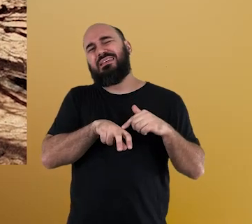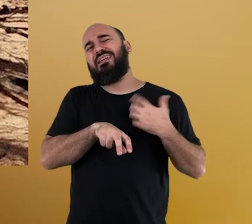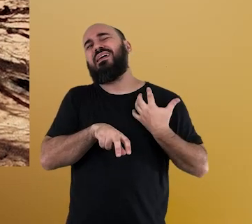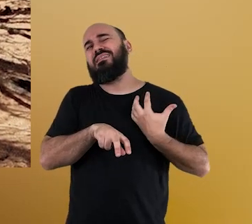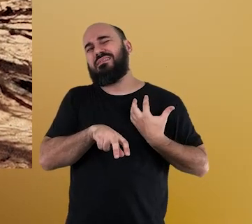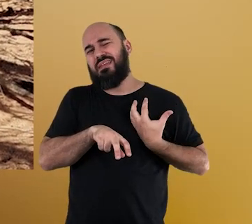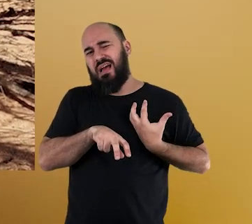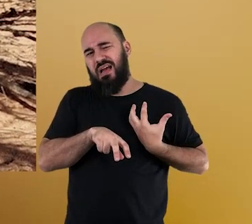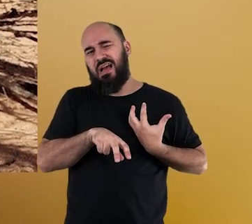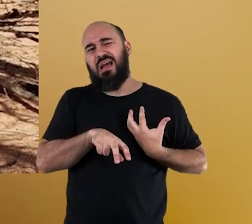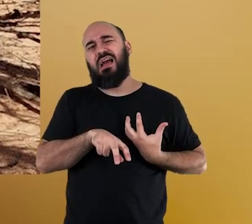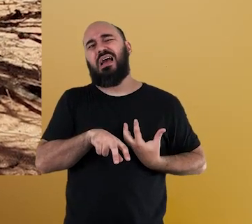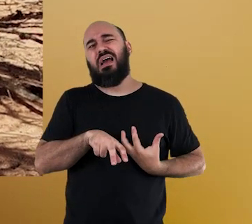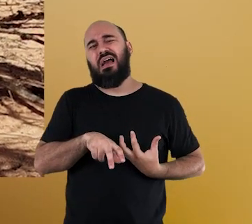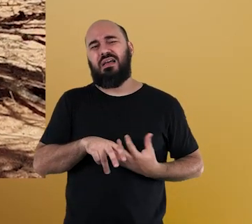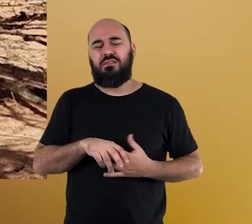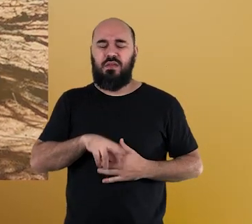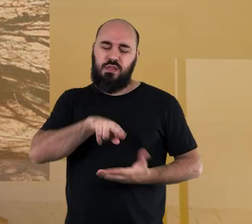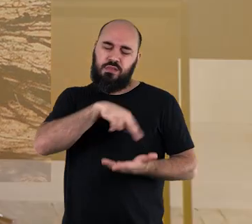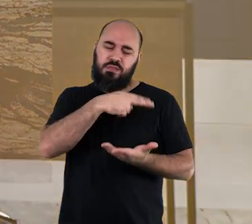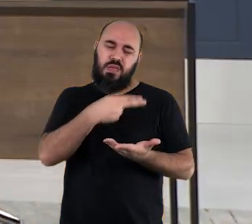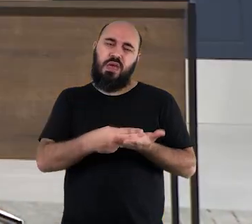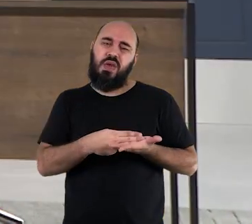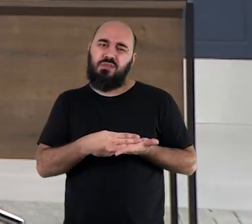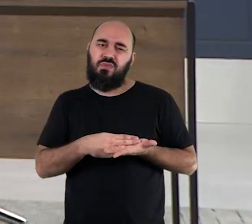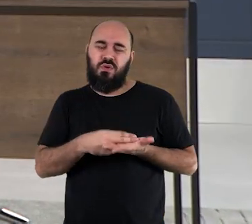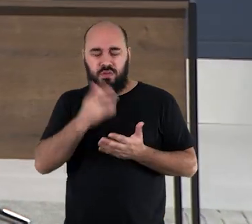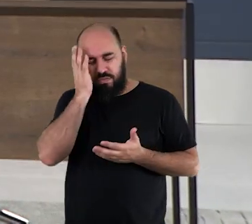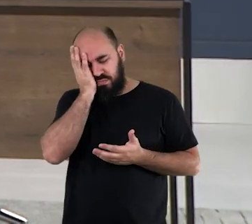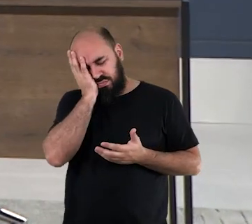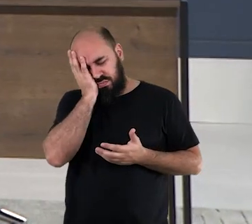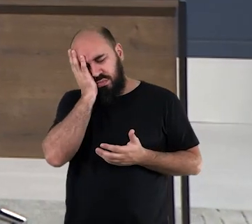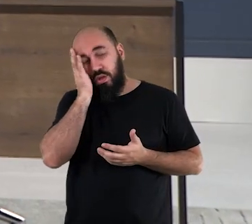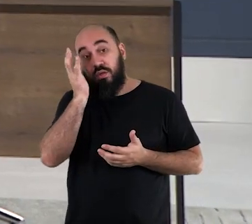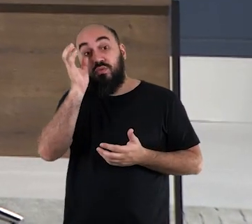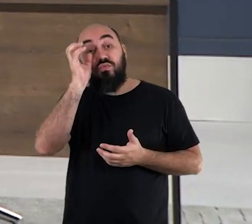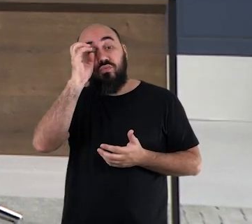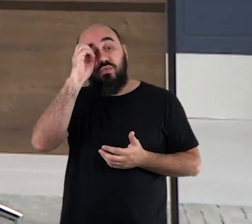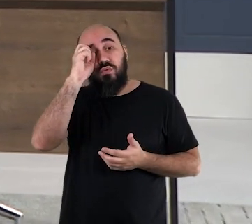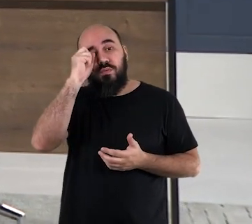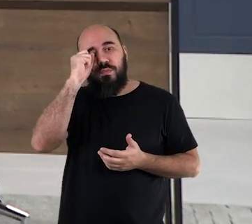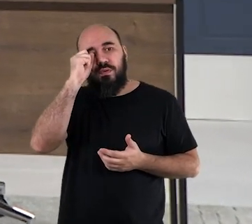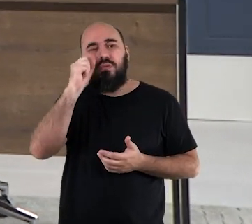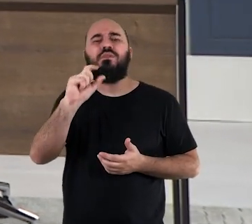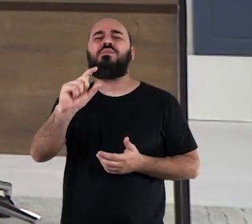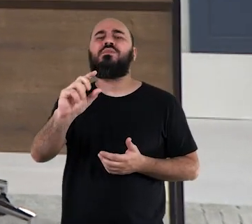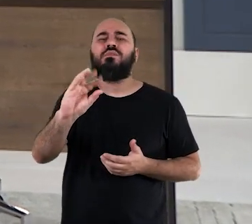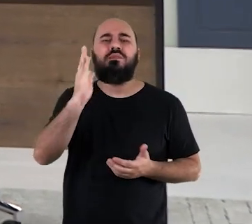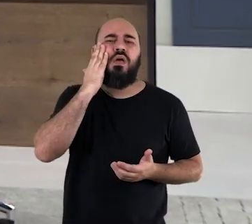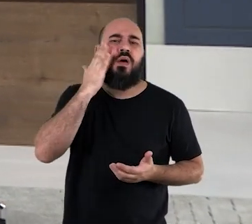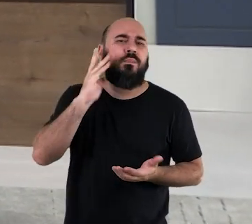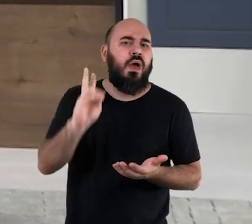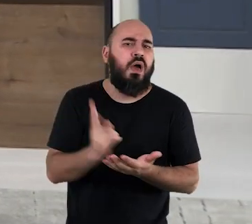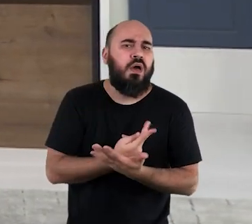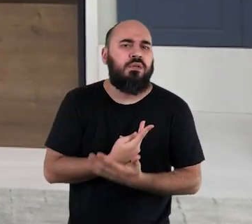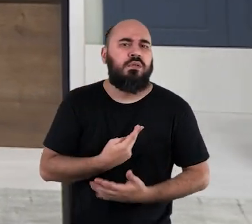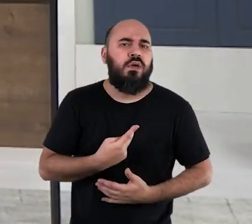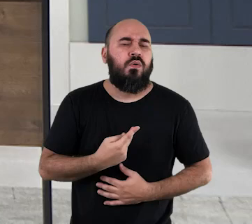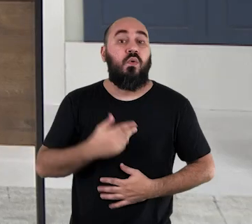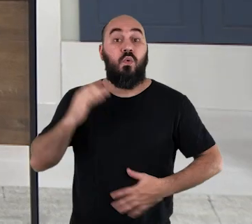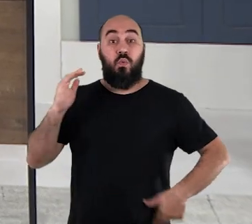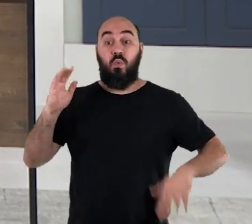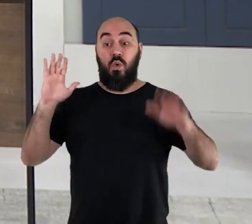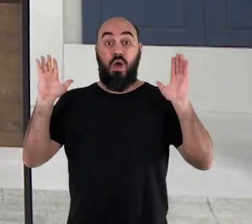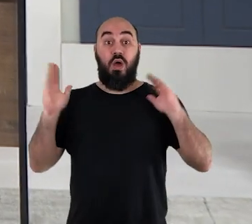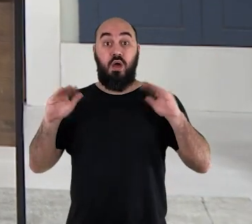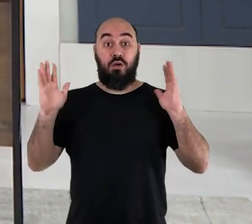ele deitou e dormiu. E sabe o que aconteceu? Um anjo de Deus veio e